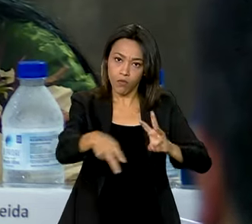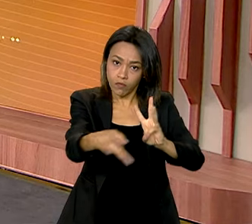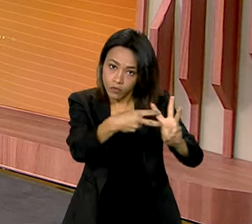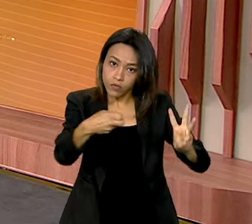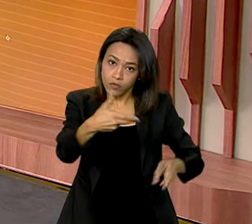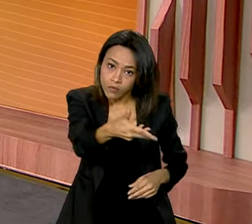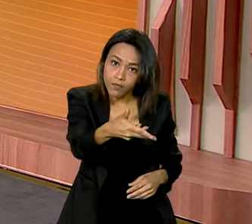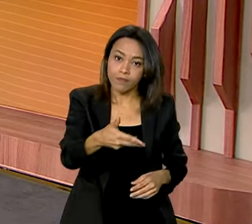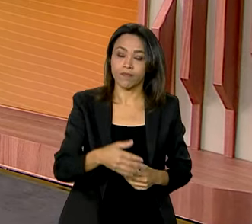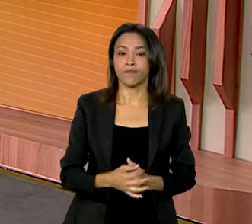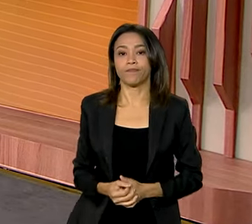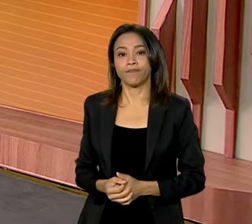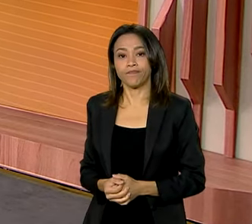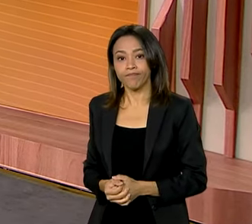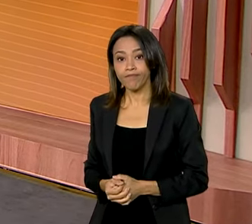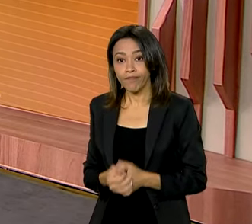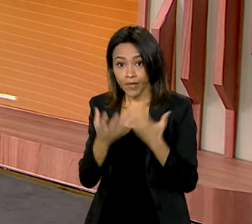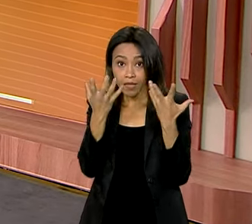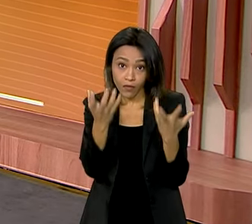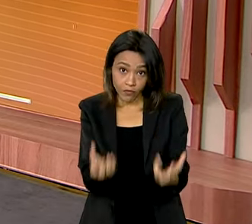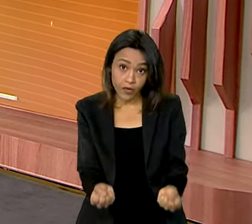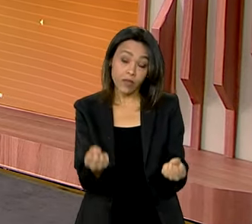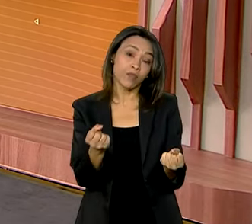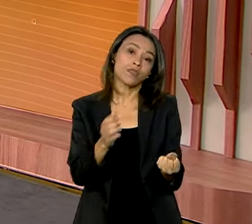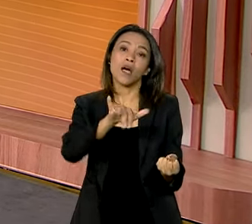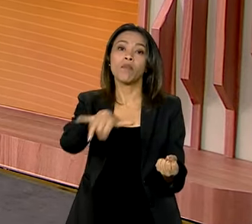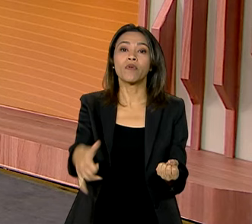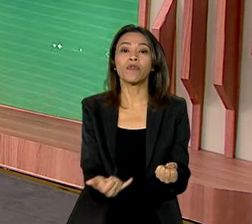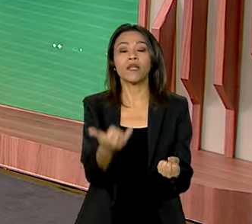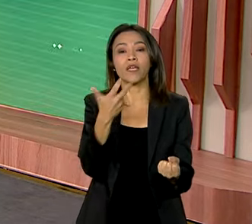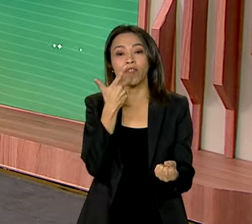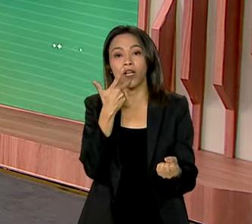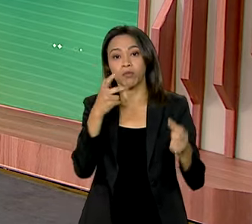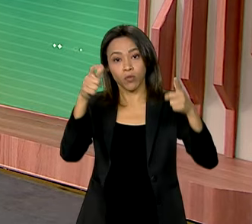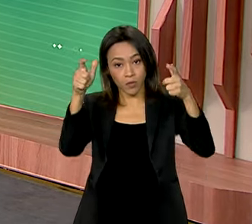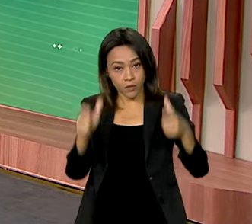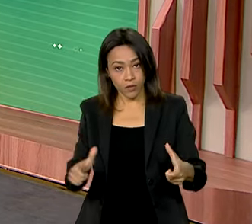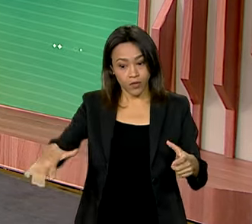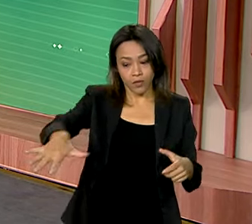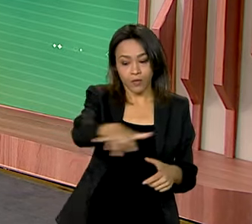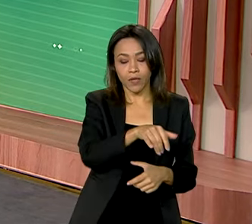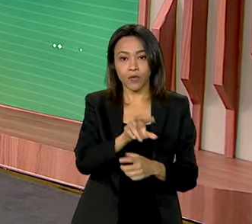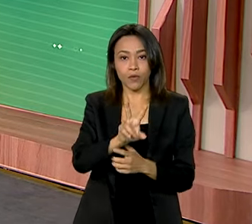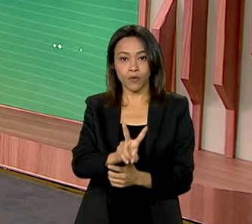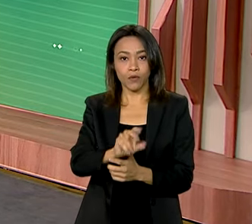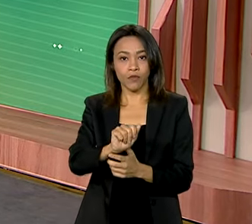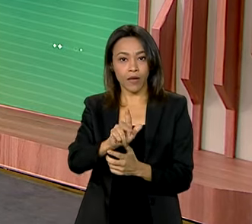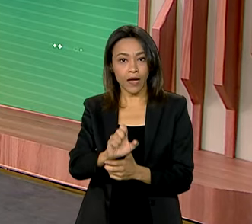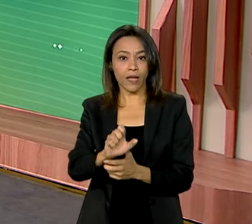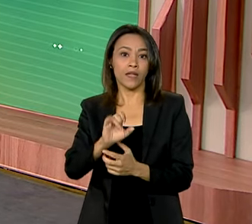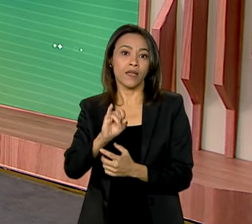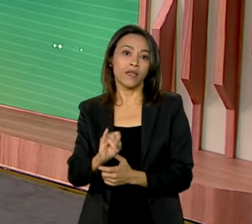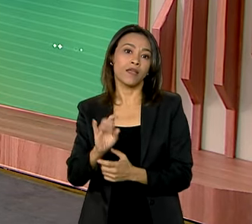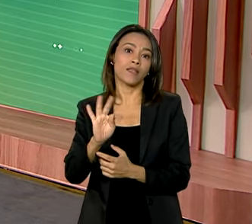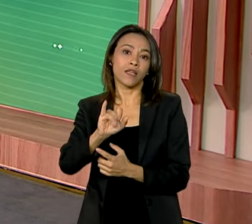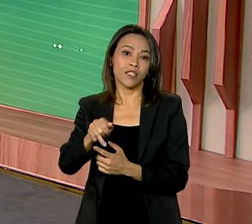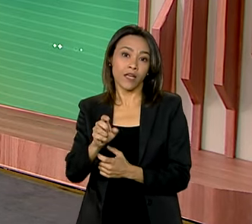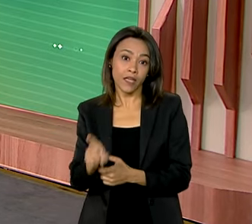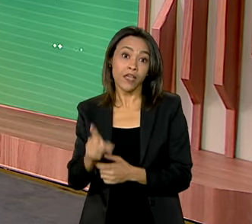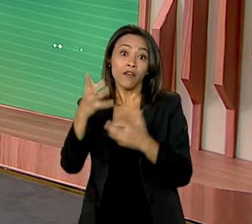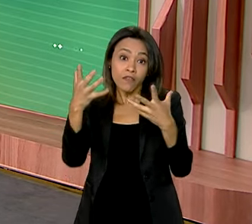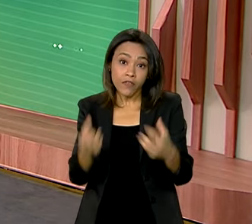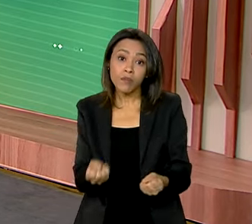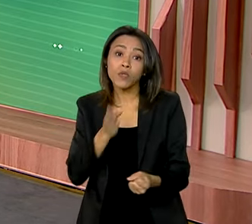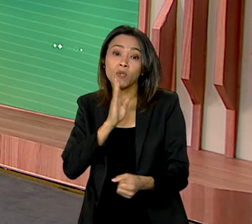indígenas. Então, vamos aproveitar que falamos do Vale do Javari e vamos conhecer algumas ações do governo federal em Atalaia